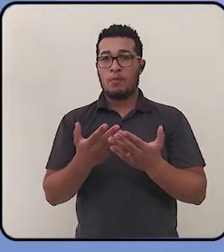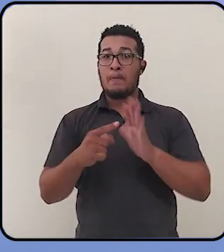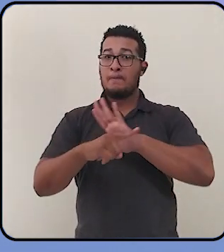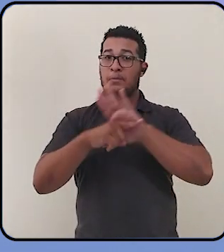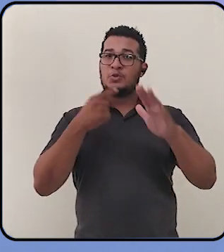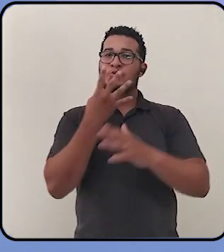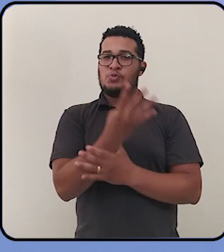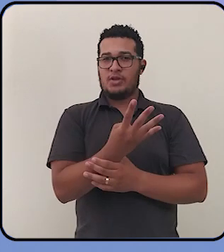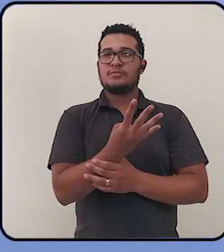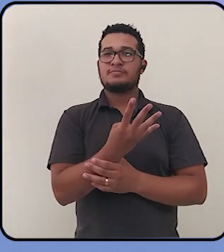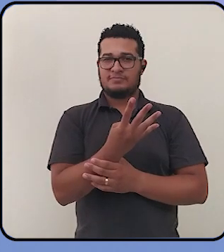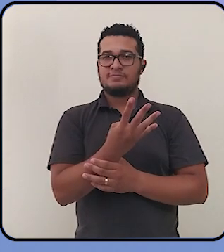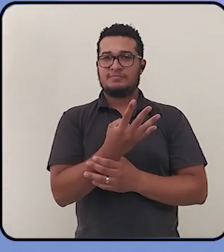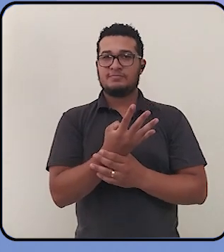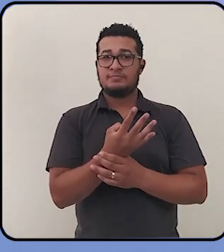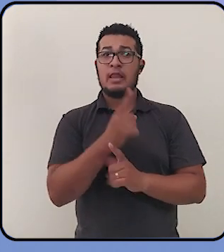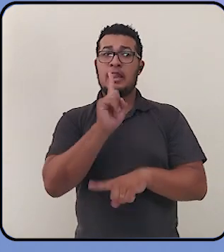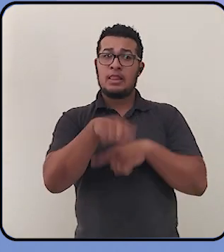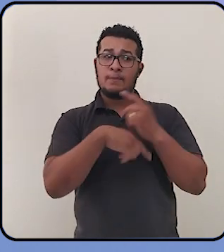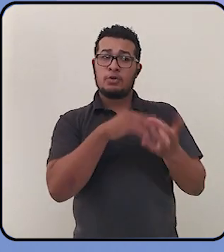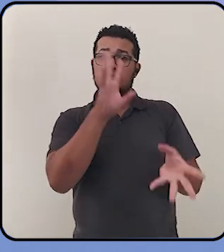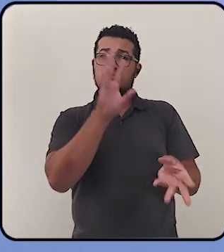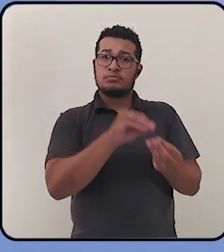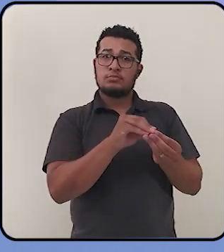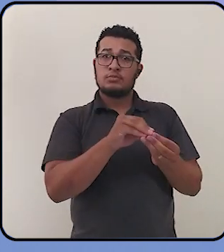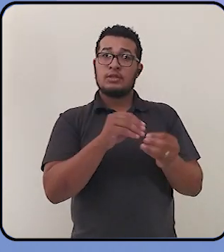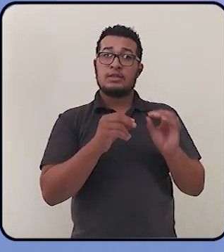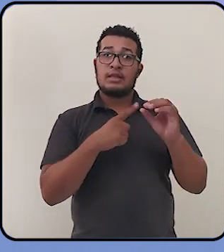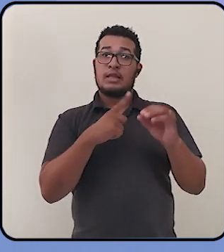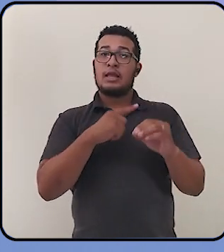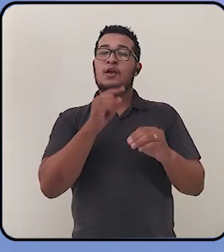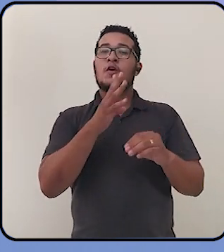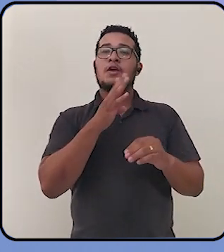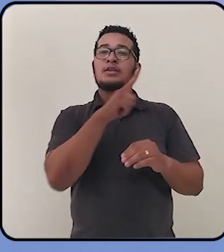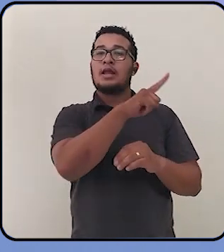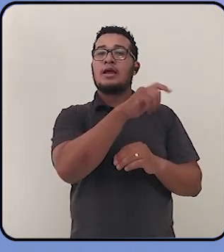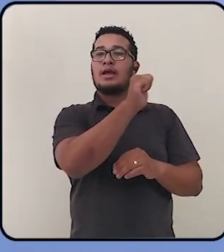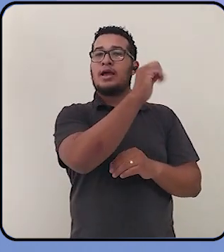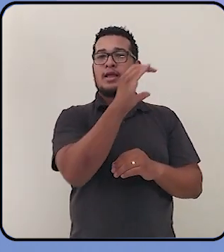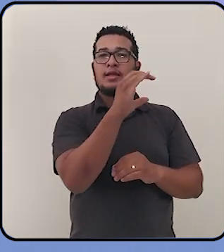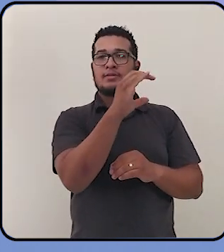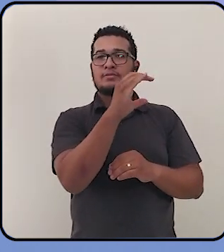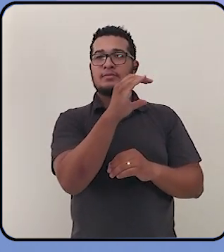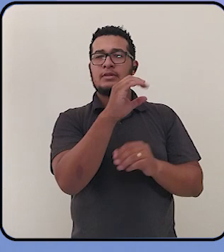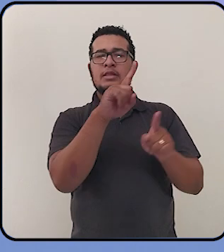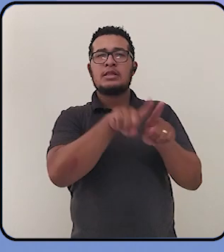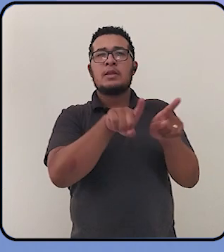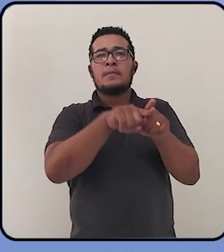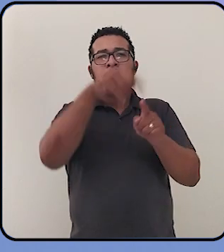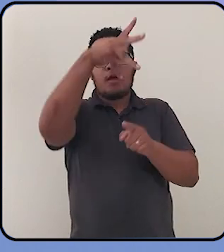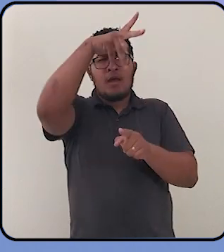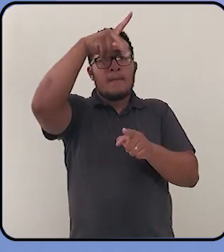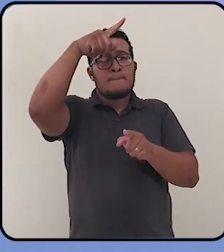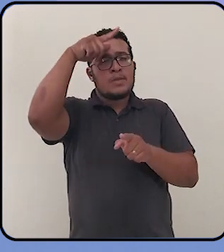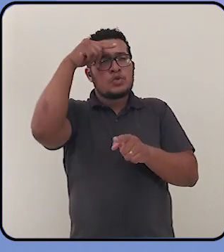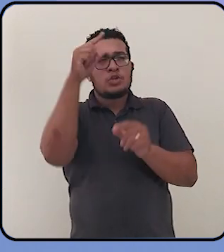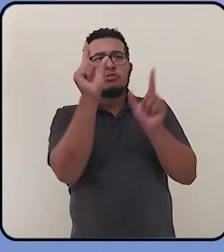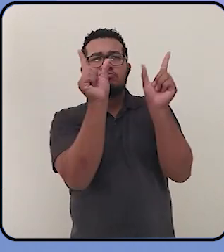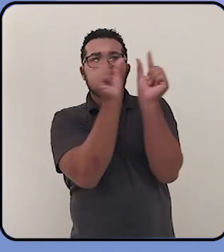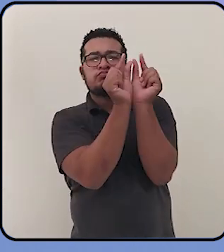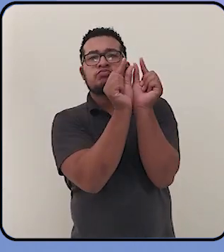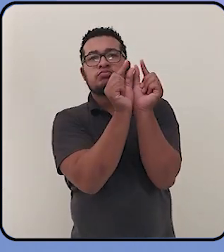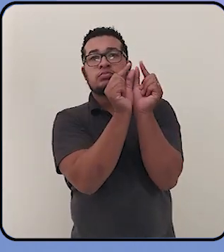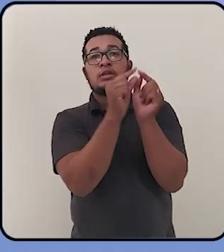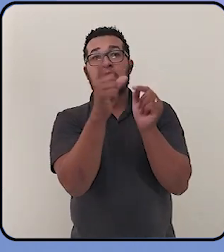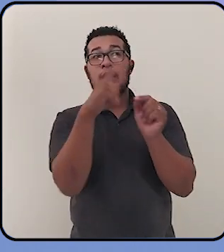O terceiro fuso brasileiro é o fuso -4. E por fim, o Acre